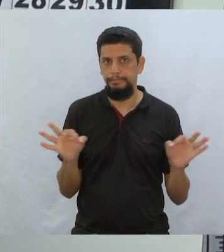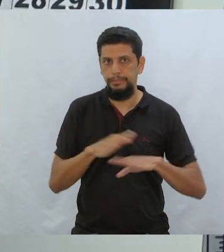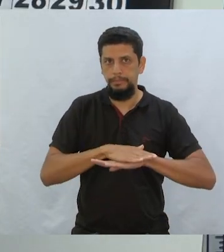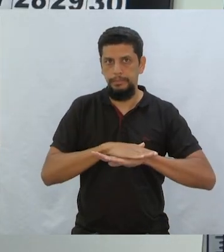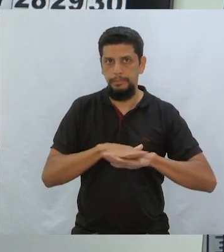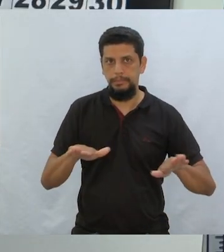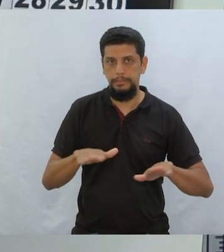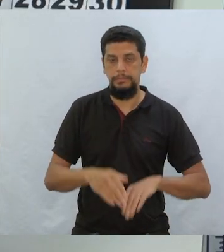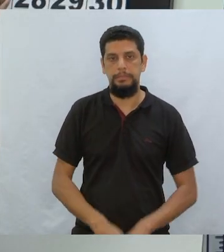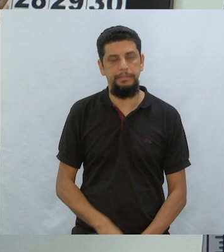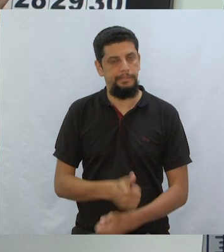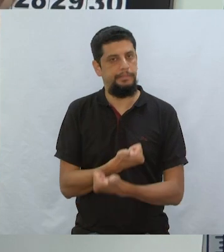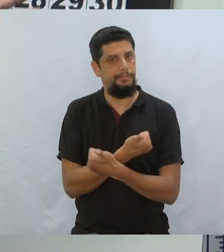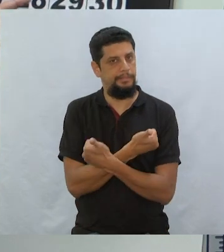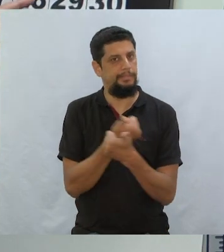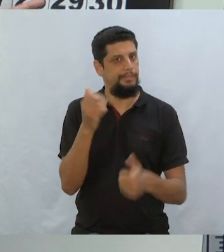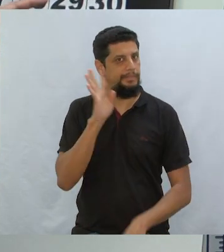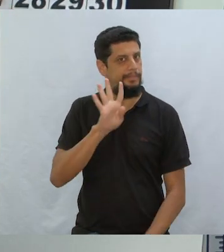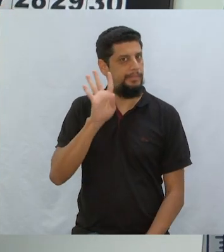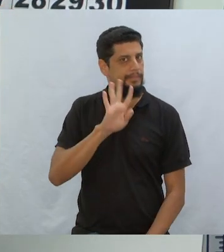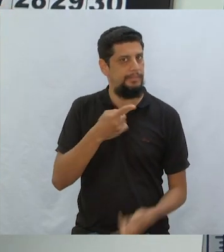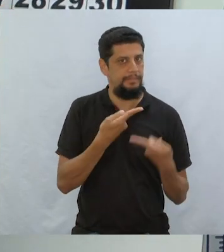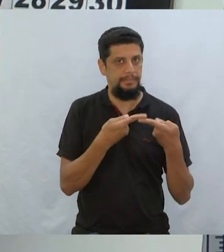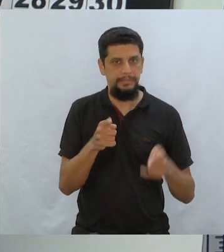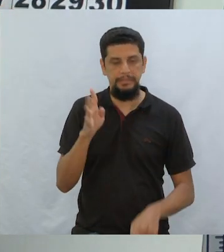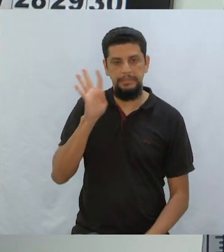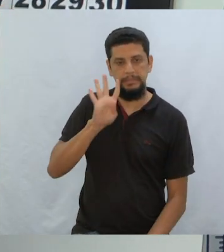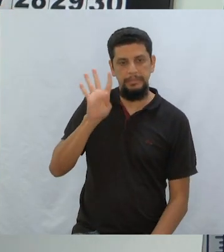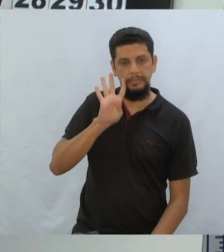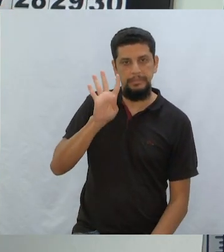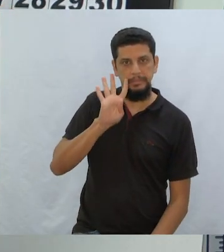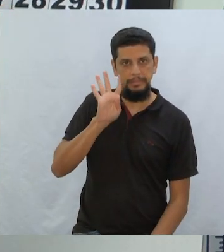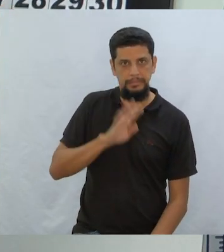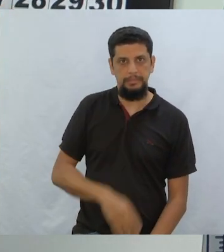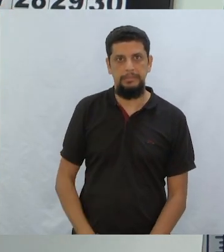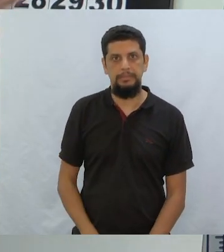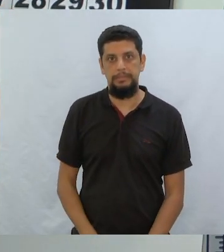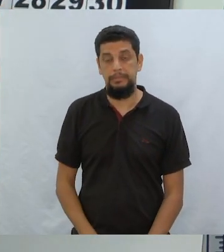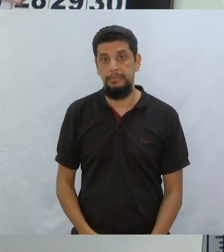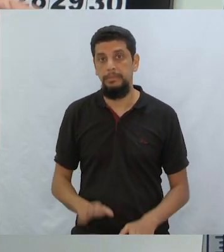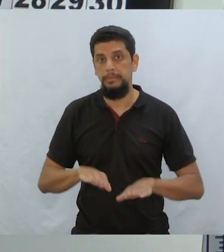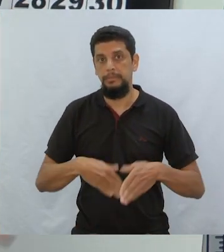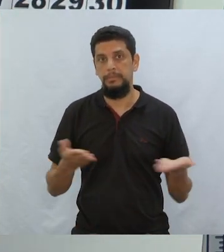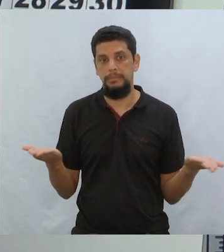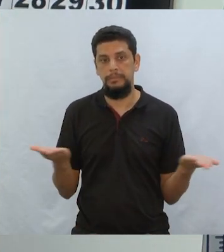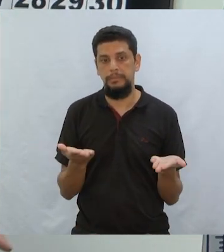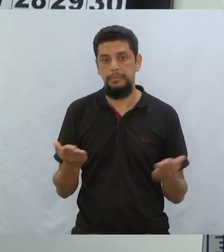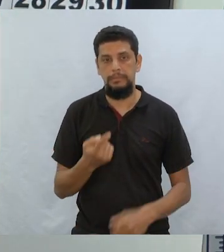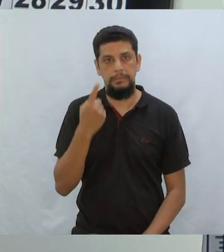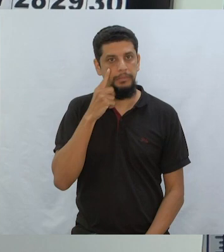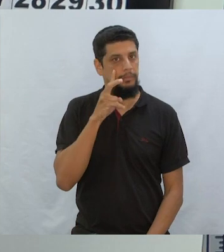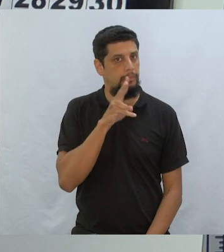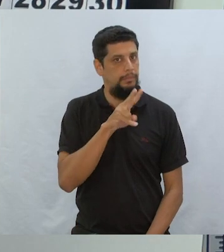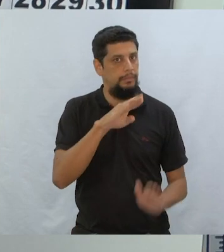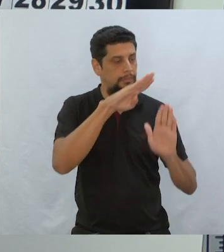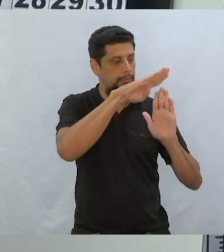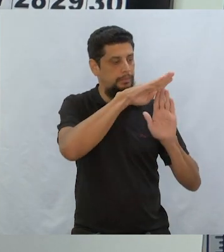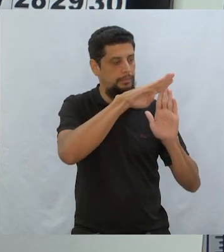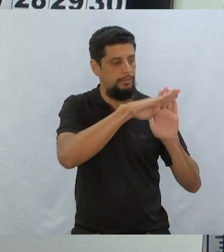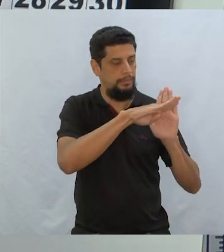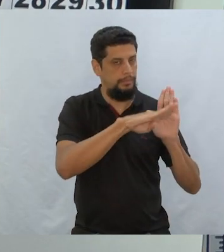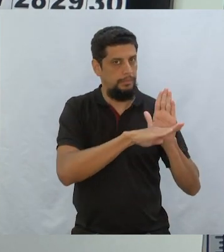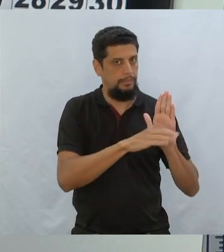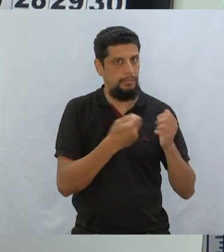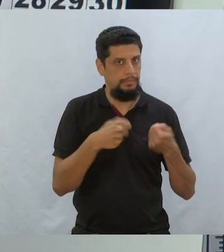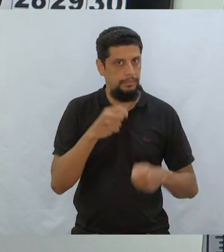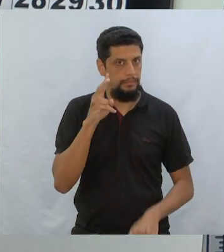desafios. Bem legal esses nossos desafios, né? Para a gente conseguir gravar o que a gente aprendeu na aula de hoje. Então agora vamos para a nossa rotina,